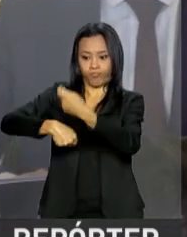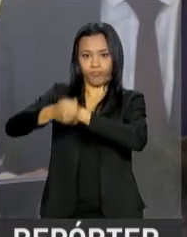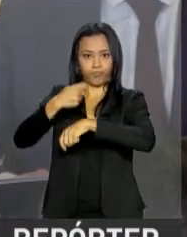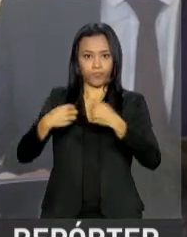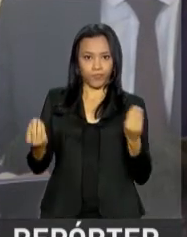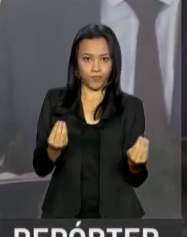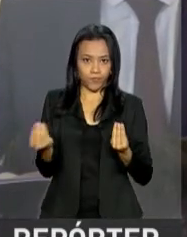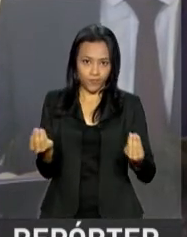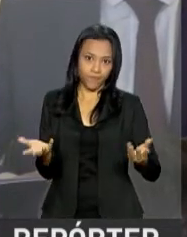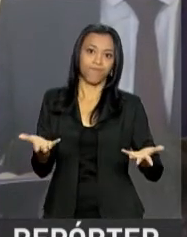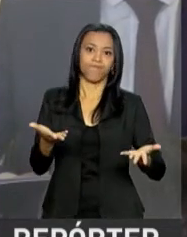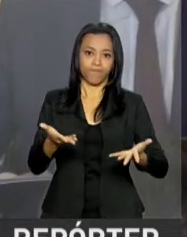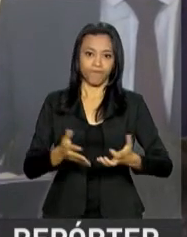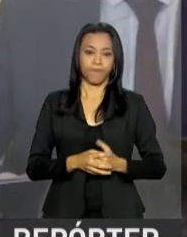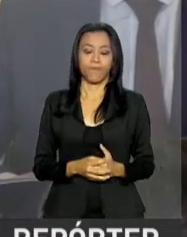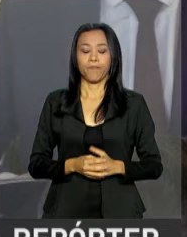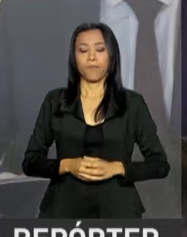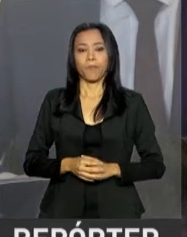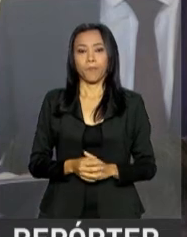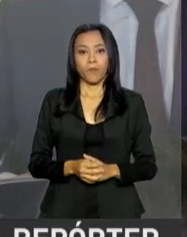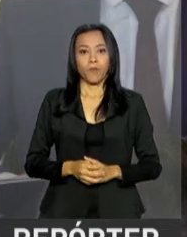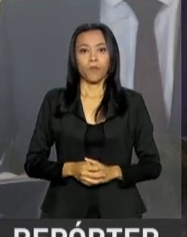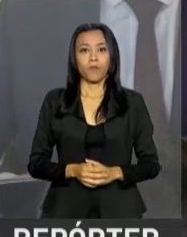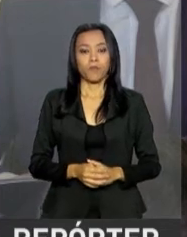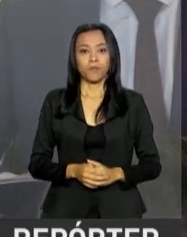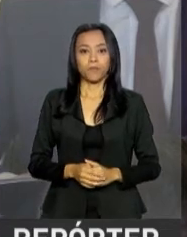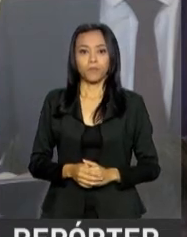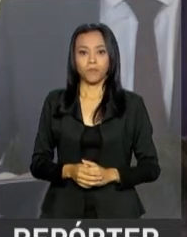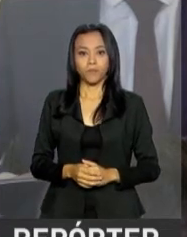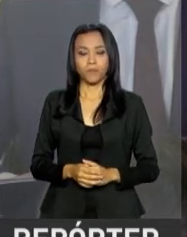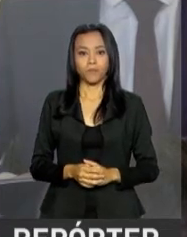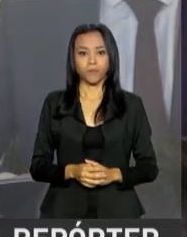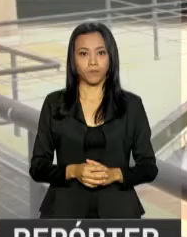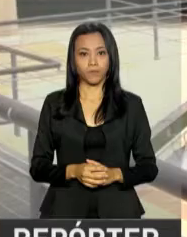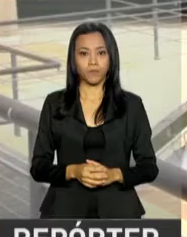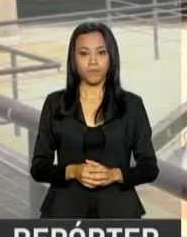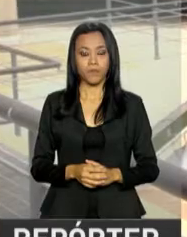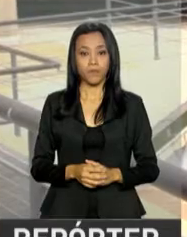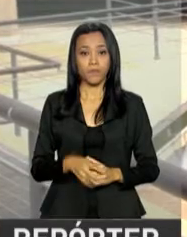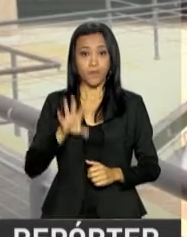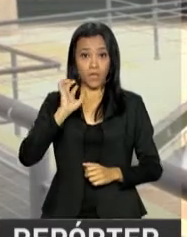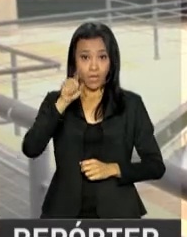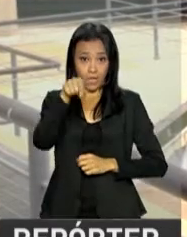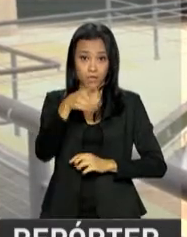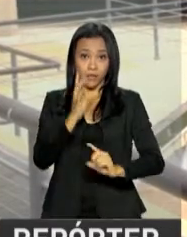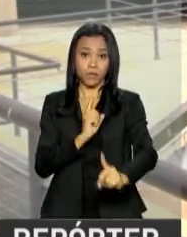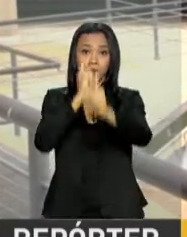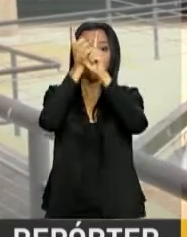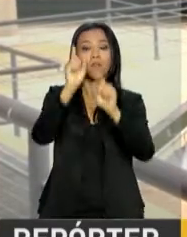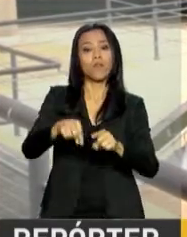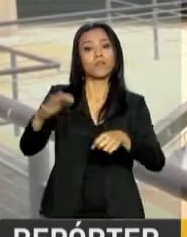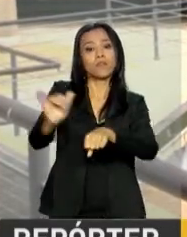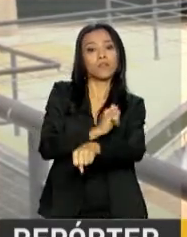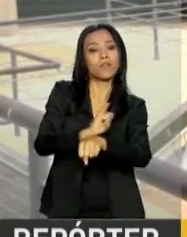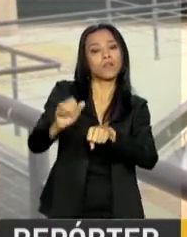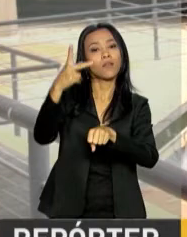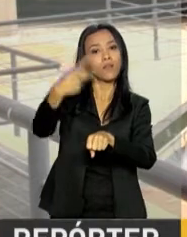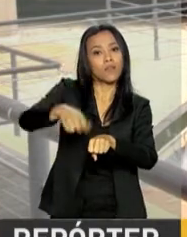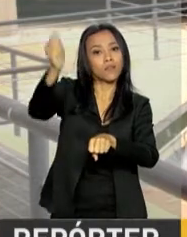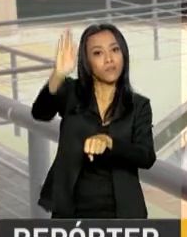the lords de prisão o evento faz parte da estratégia brasileira para